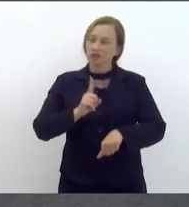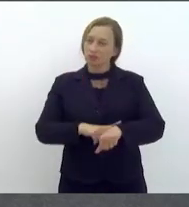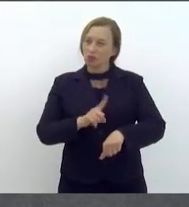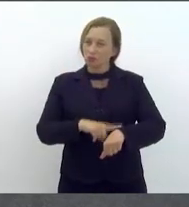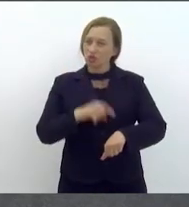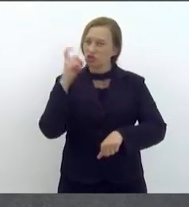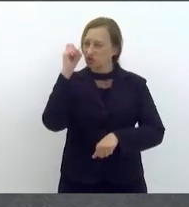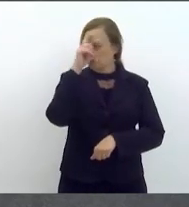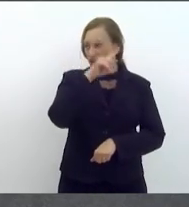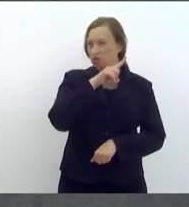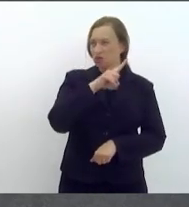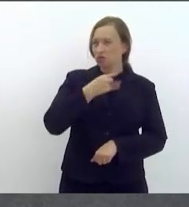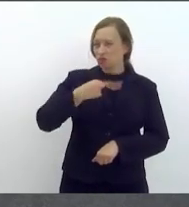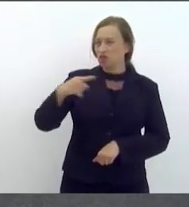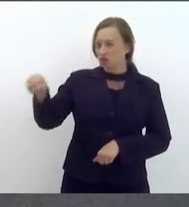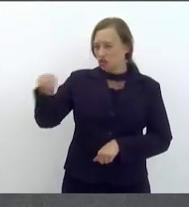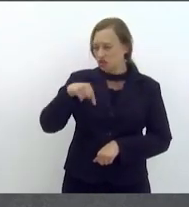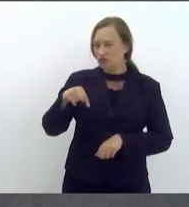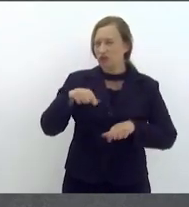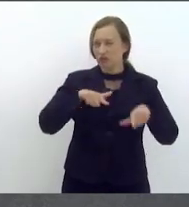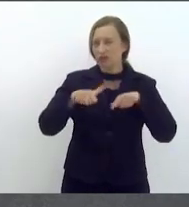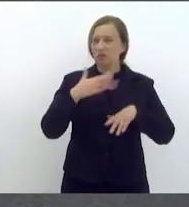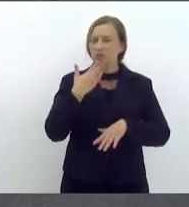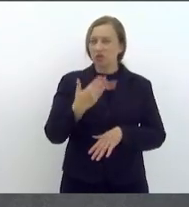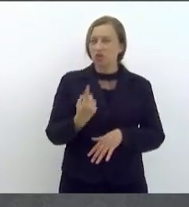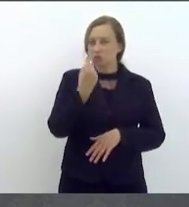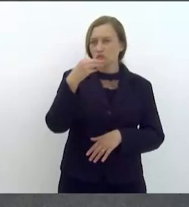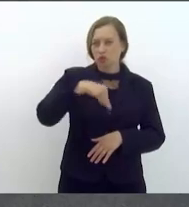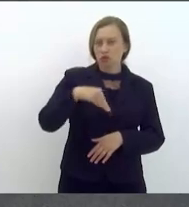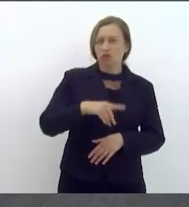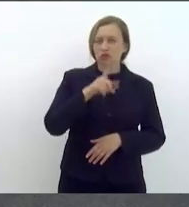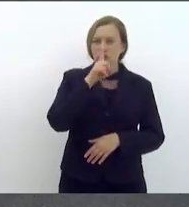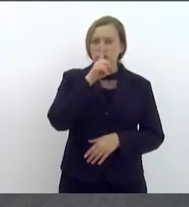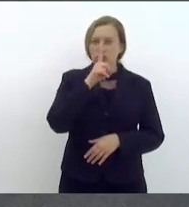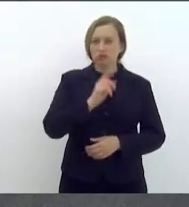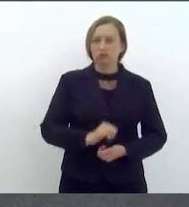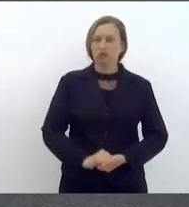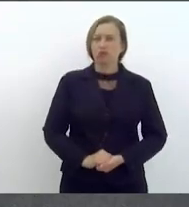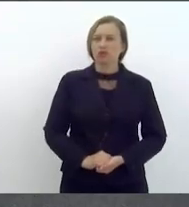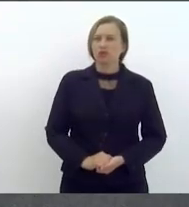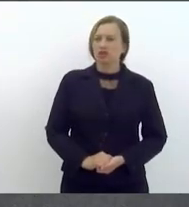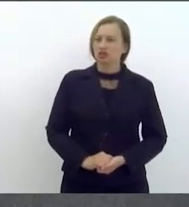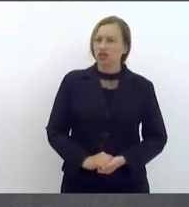tão difícil e eu gostaria de pedir um minuto de silêncio